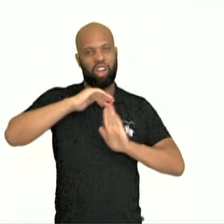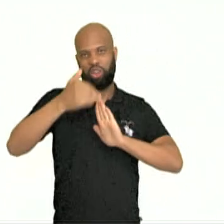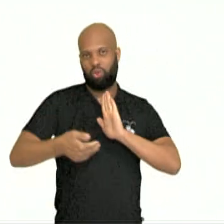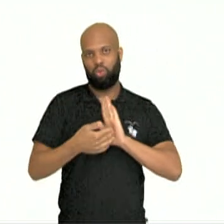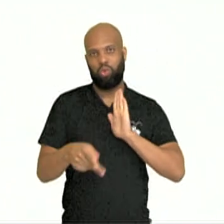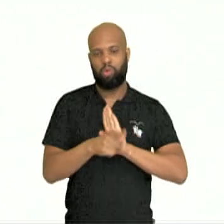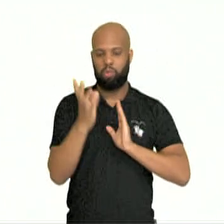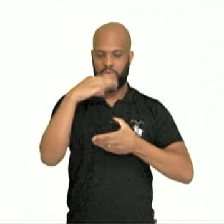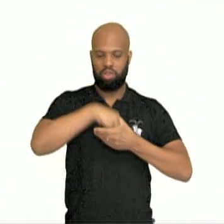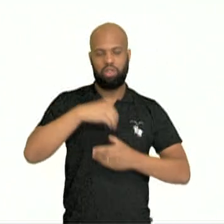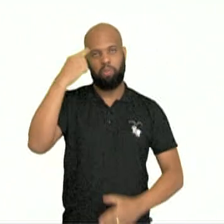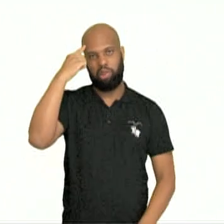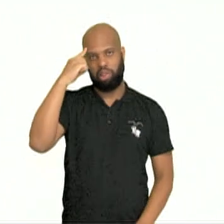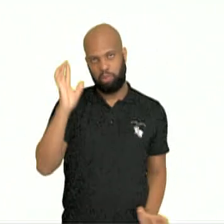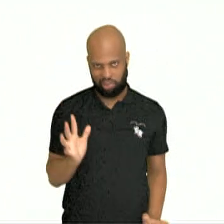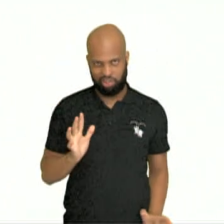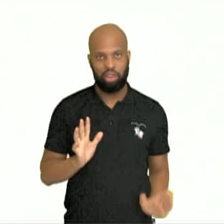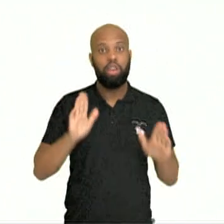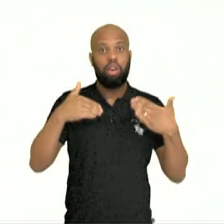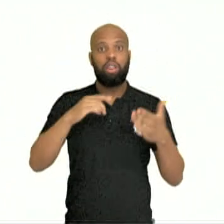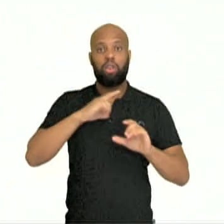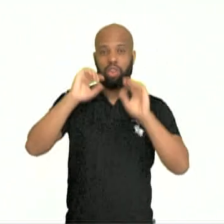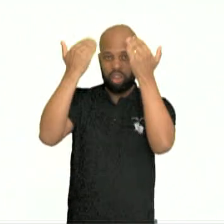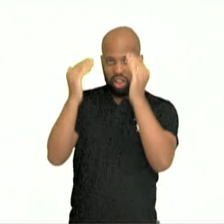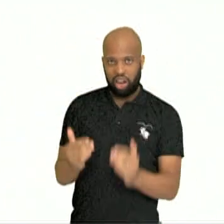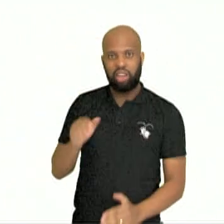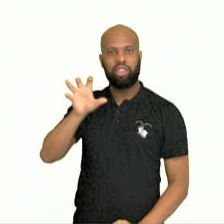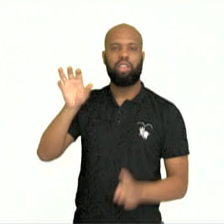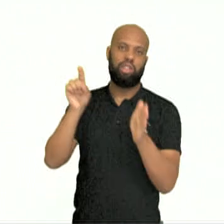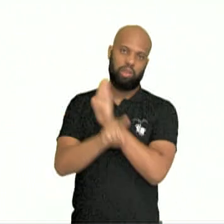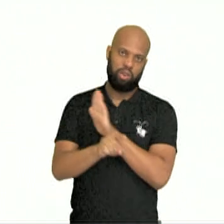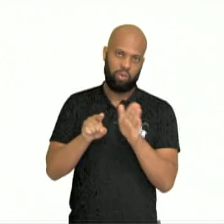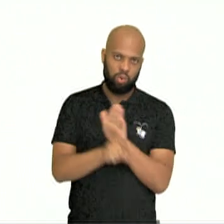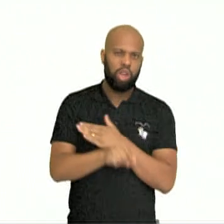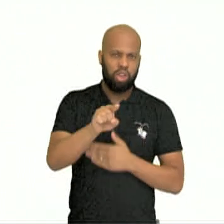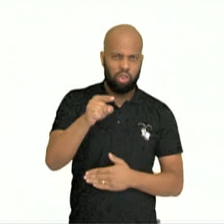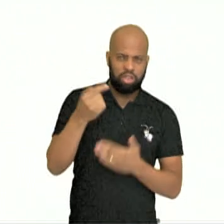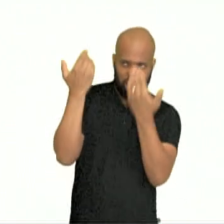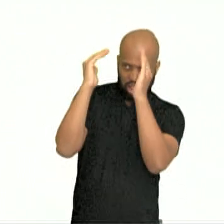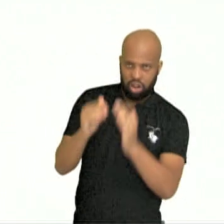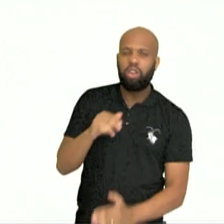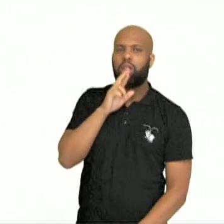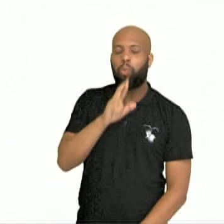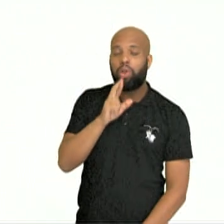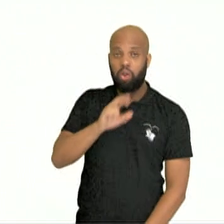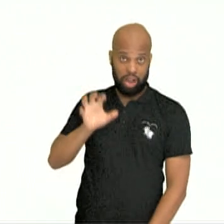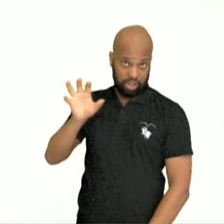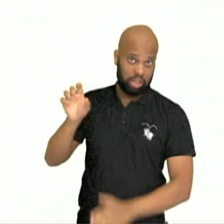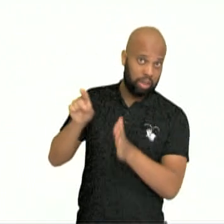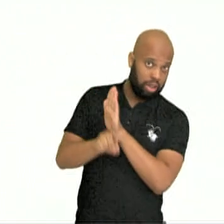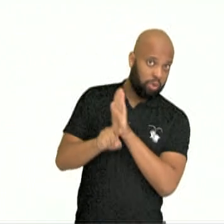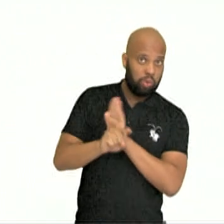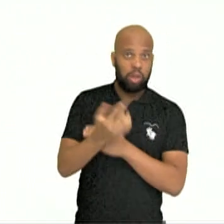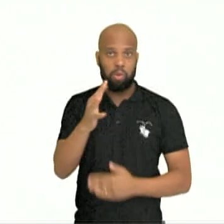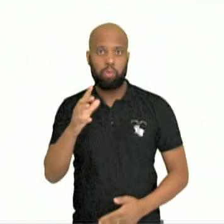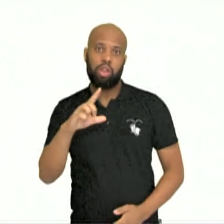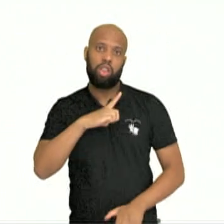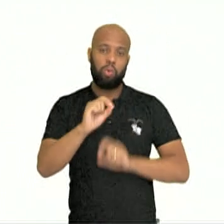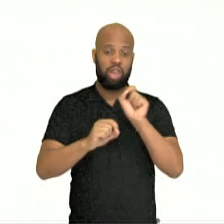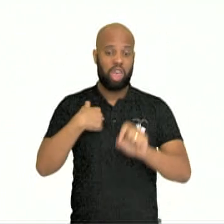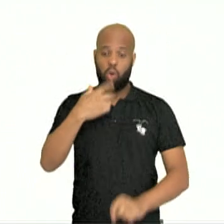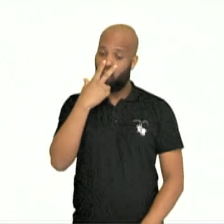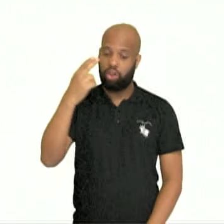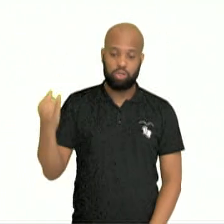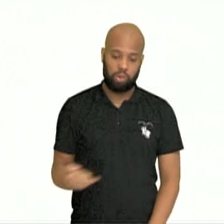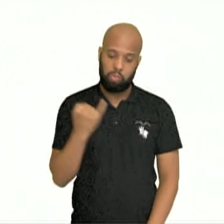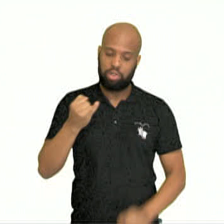suas ideologias, né? Então, analisem essa questão, né? Vocês analisaram, responderam essa questão, né? Eu vejo muito importante a